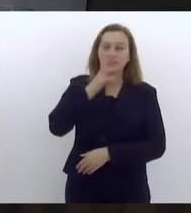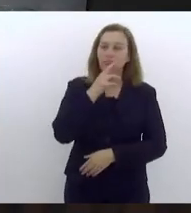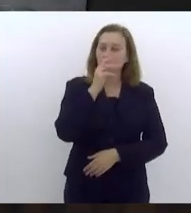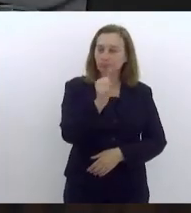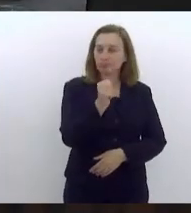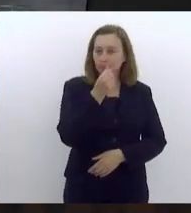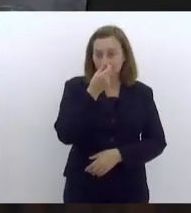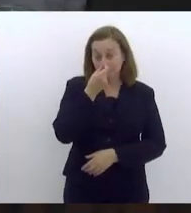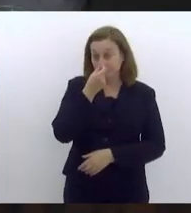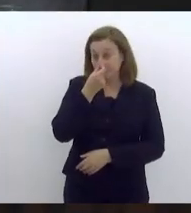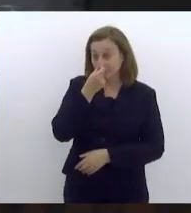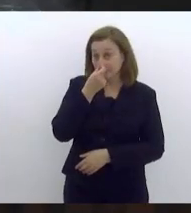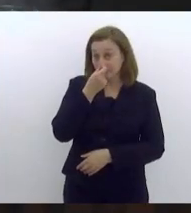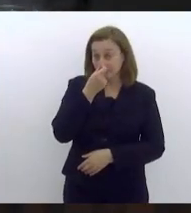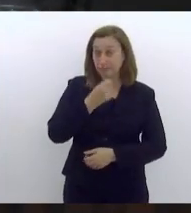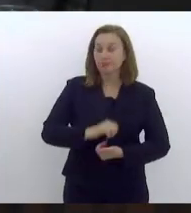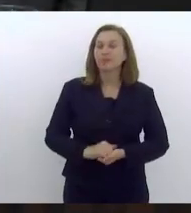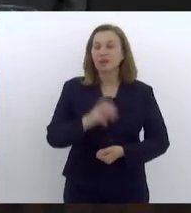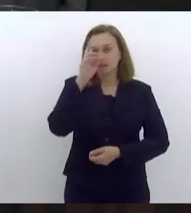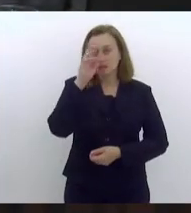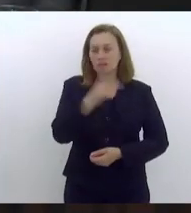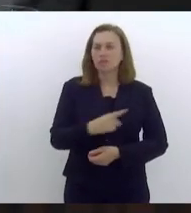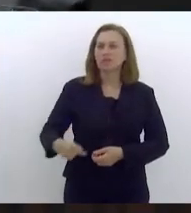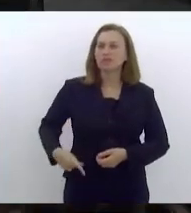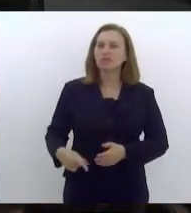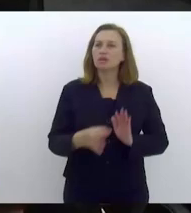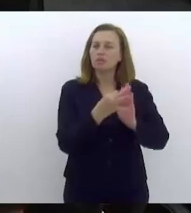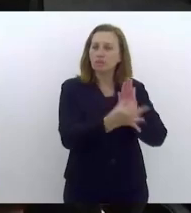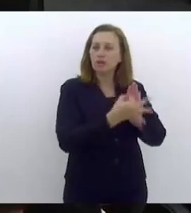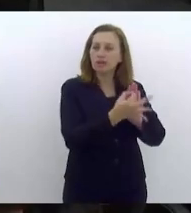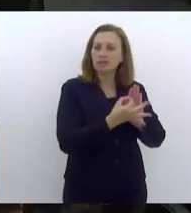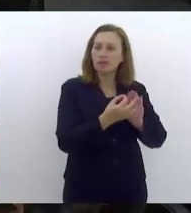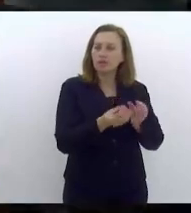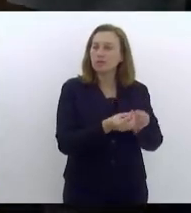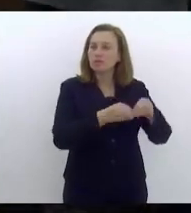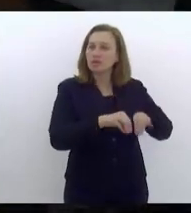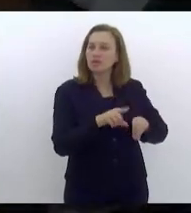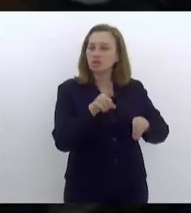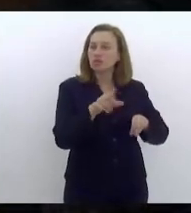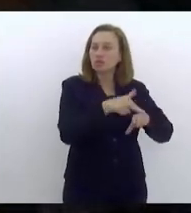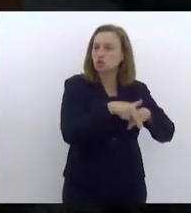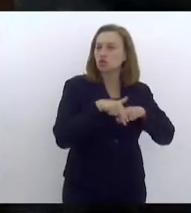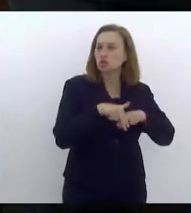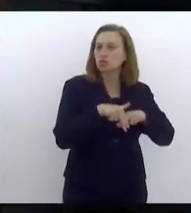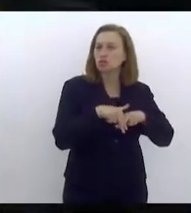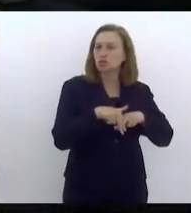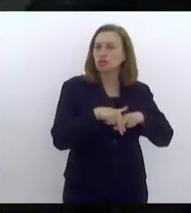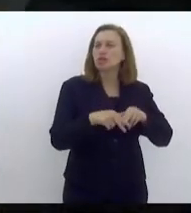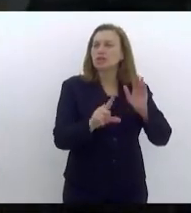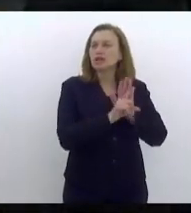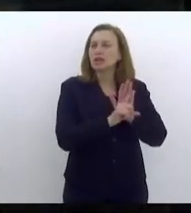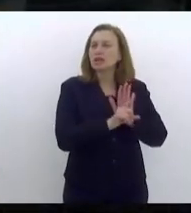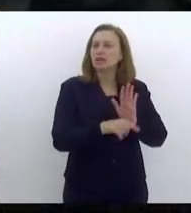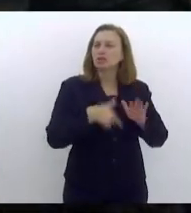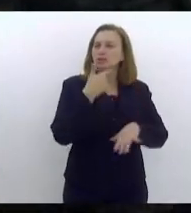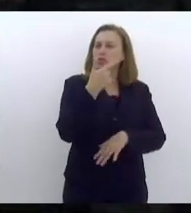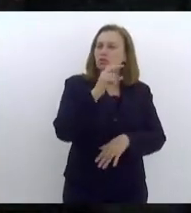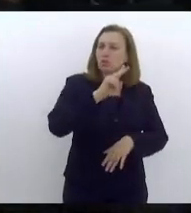Rodrigo Amorim. Senhora Presidente, o parecer original seria pela prejudicabilidade em razão da Lei